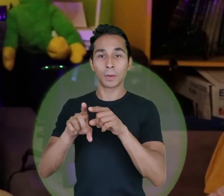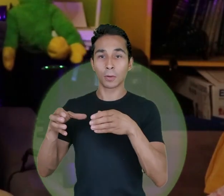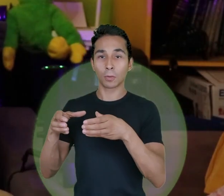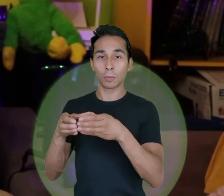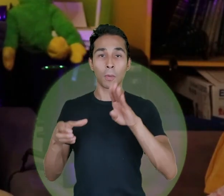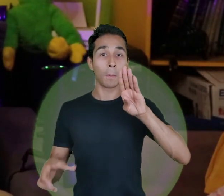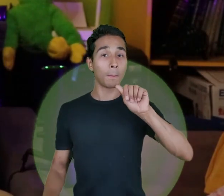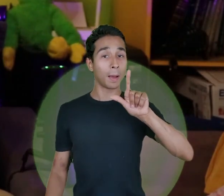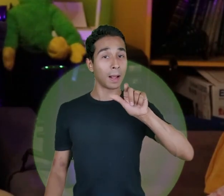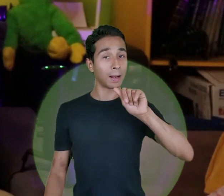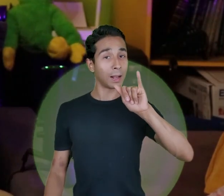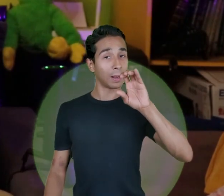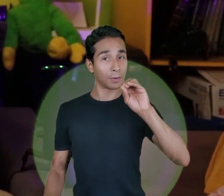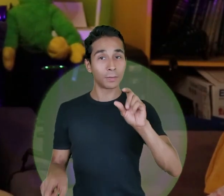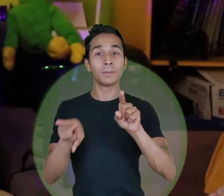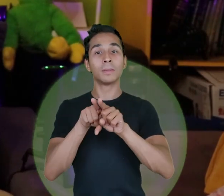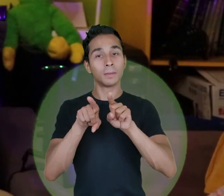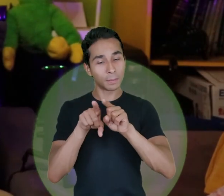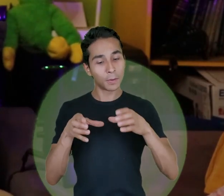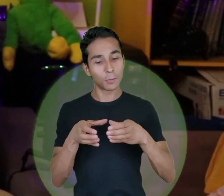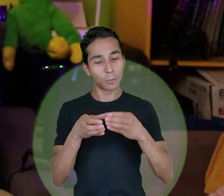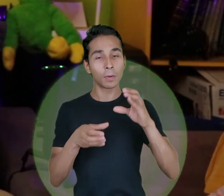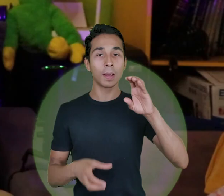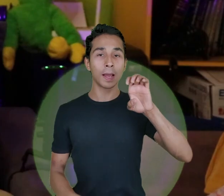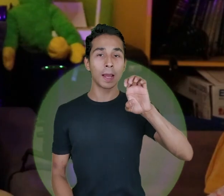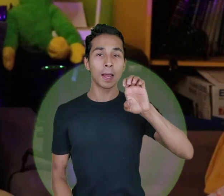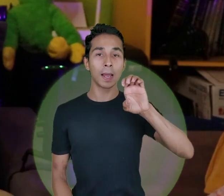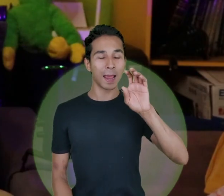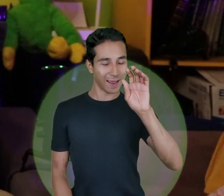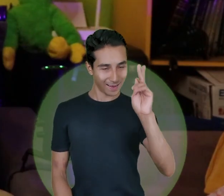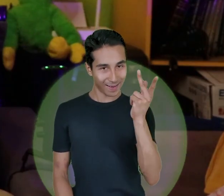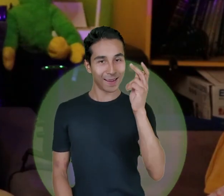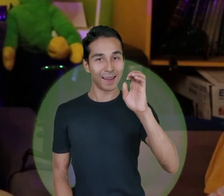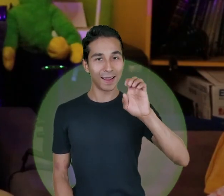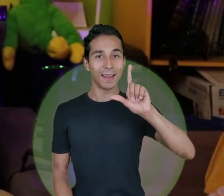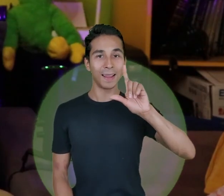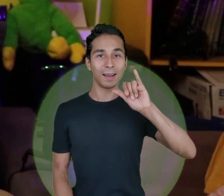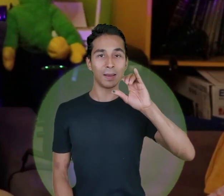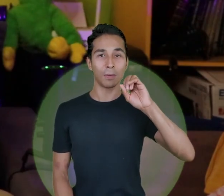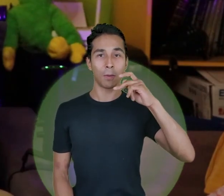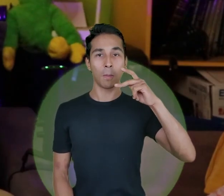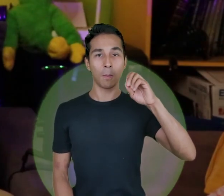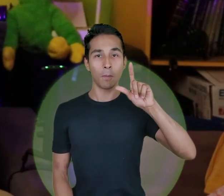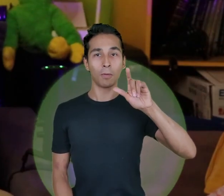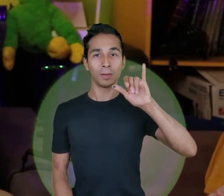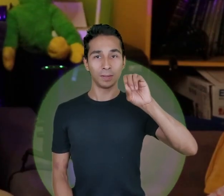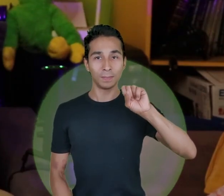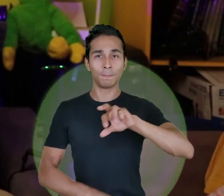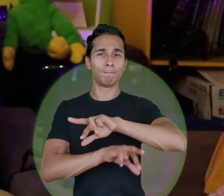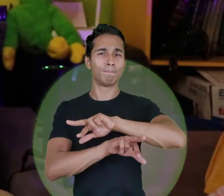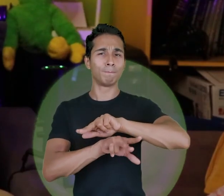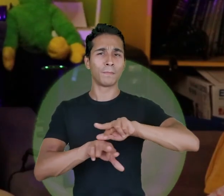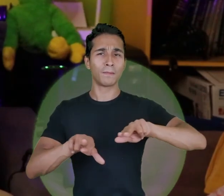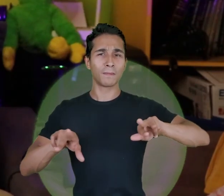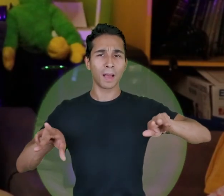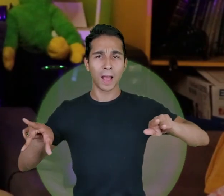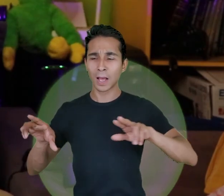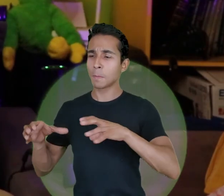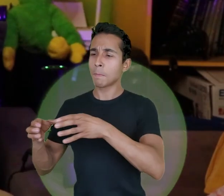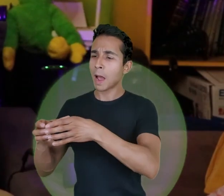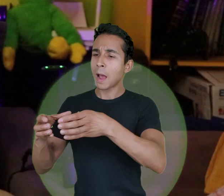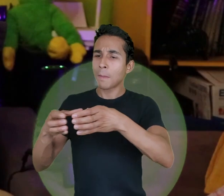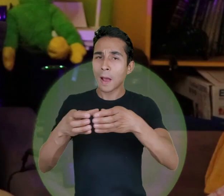Estopobalaio, a gente tem a Companhia Heliópolis, enfim, vários artistas aí, grupos, né, que